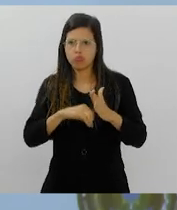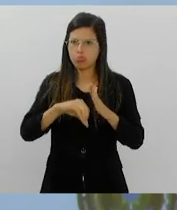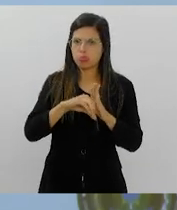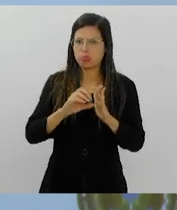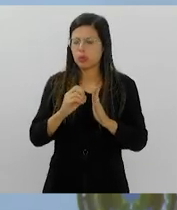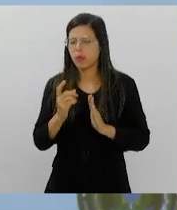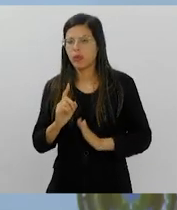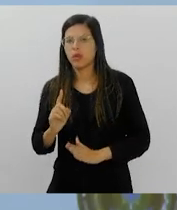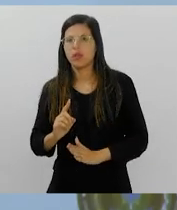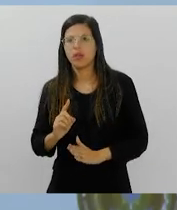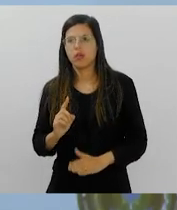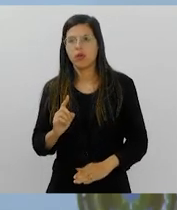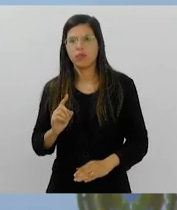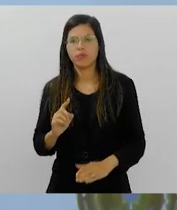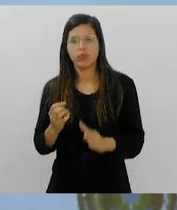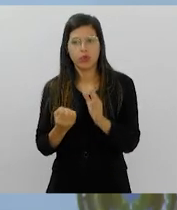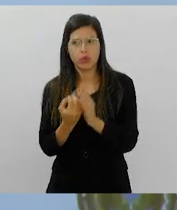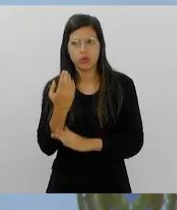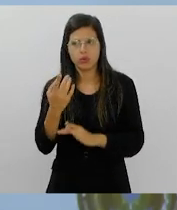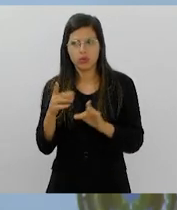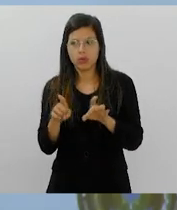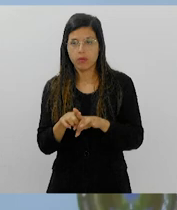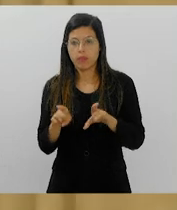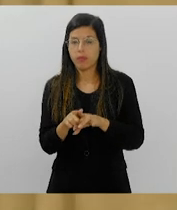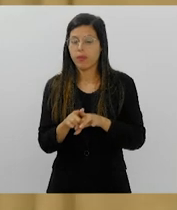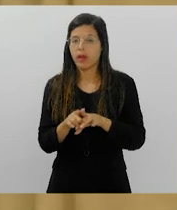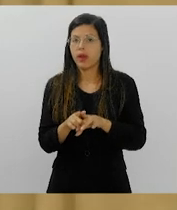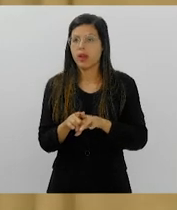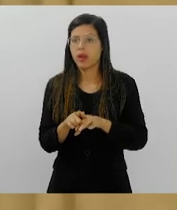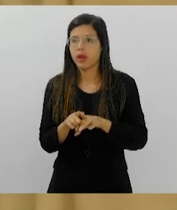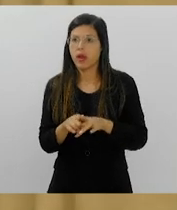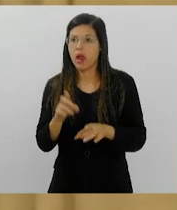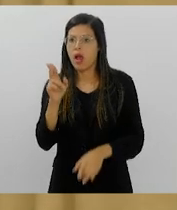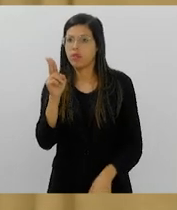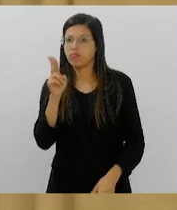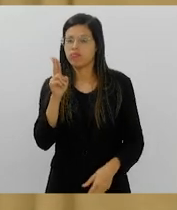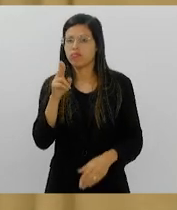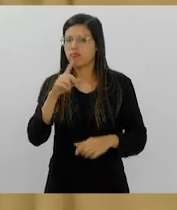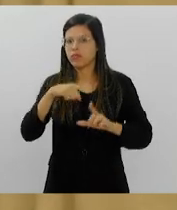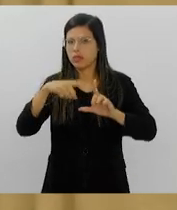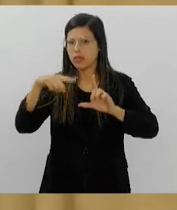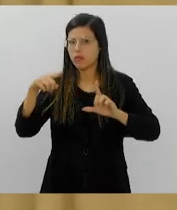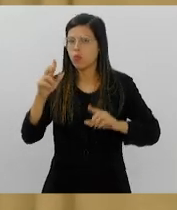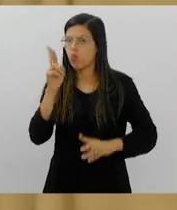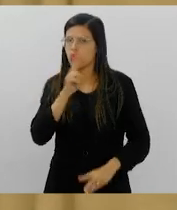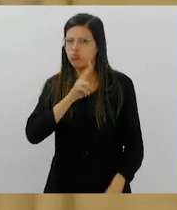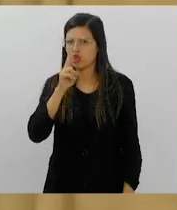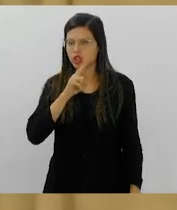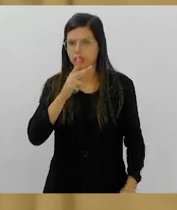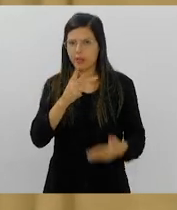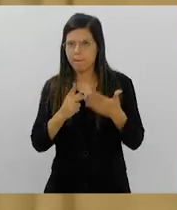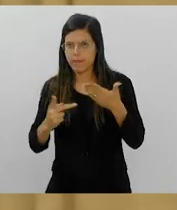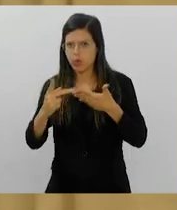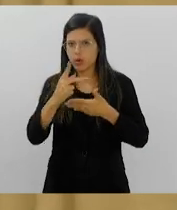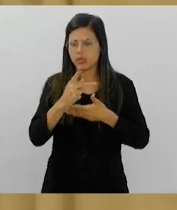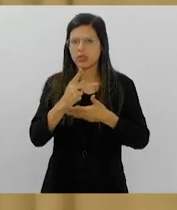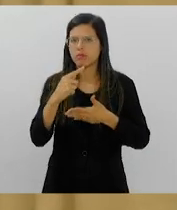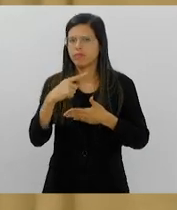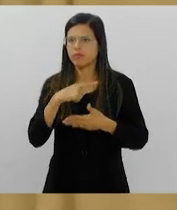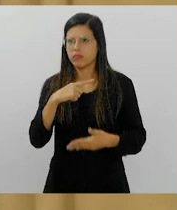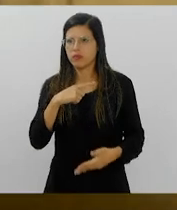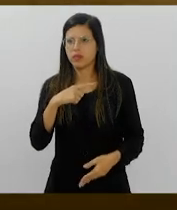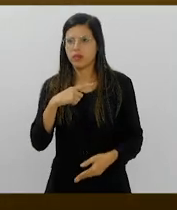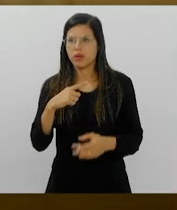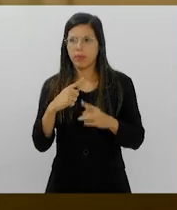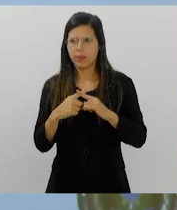disso, também a gente verifica o nível de urgência e prioridade que aquele caso tem, porque,